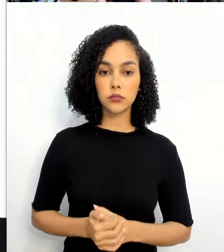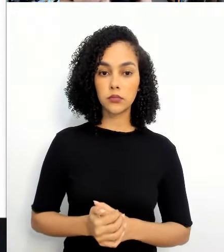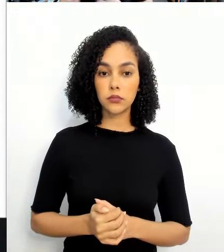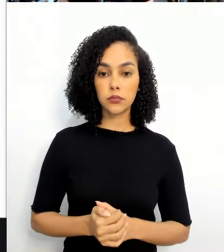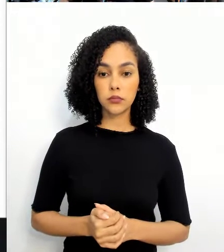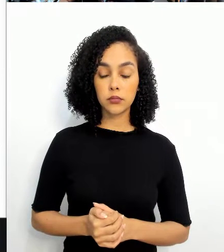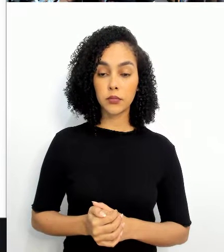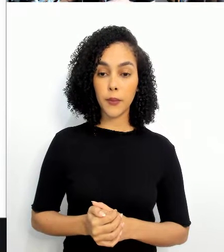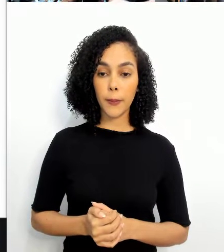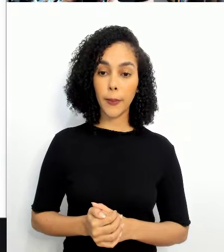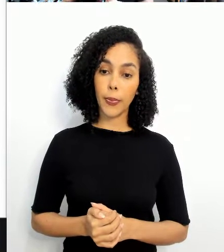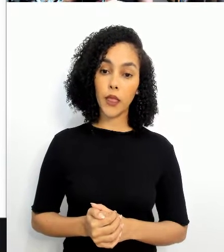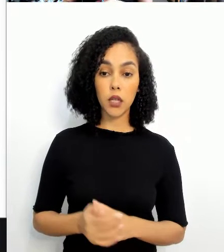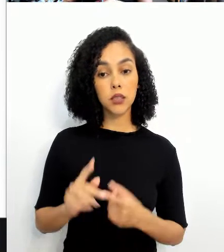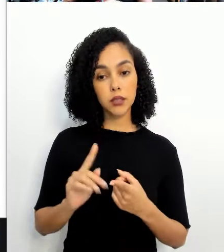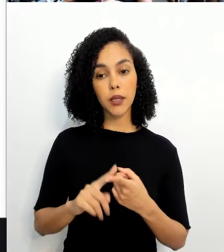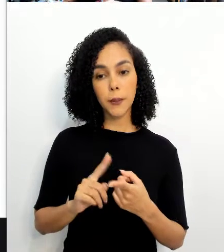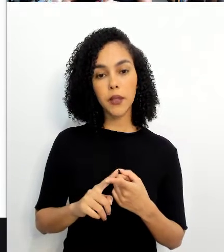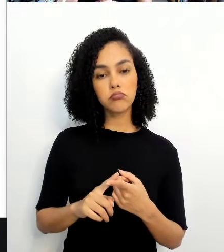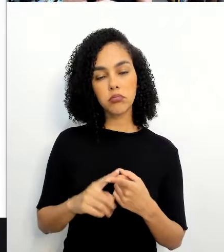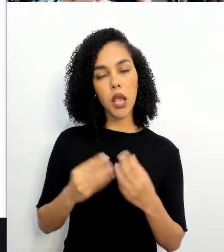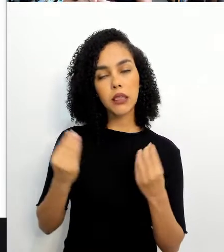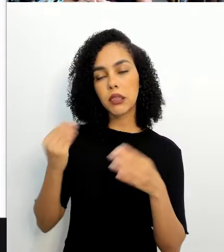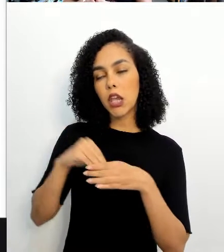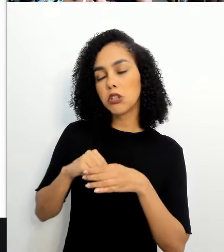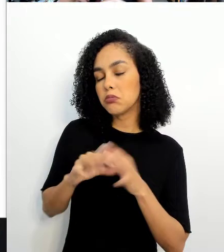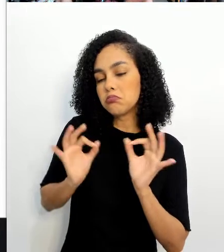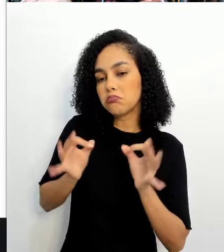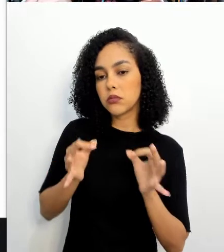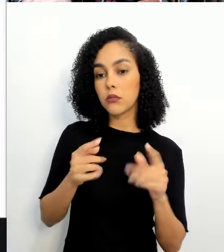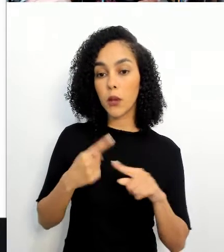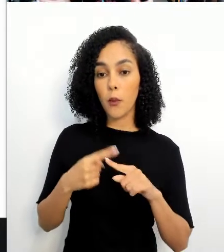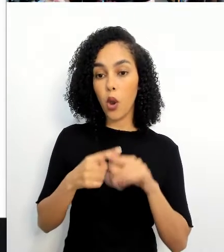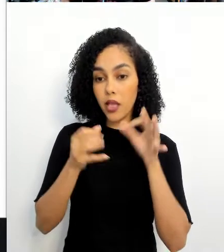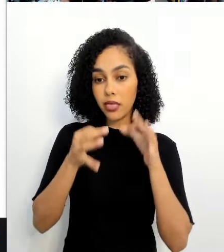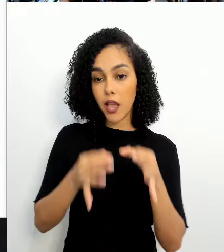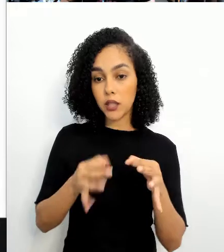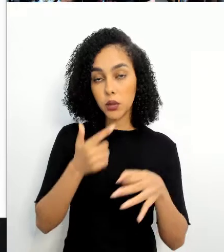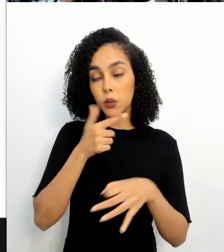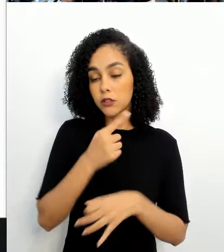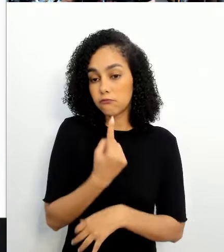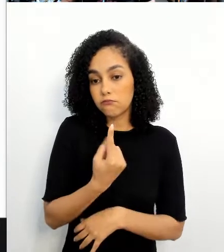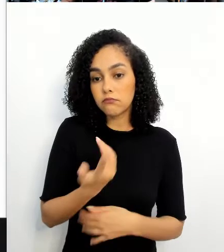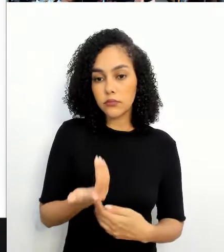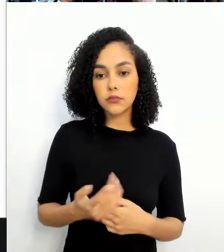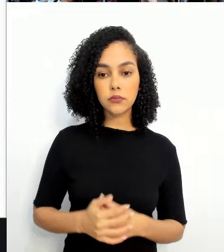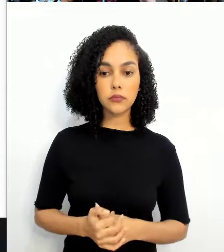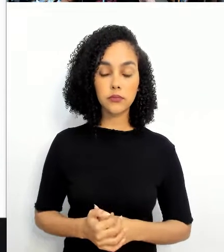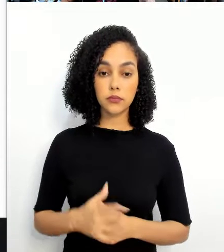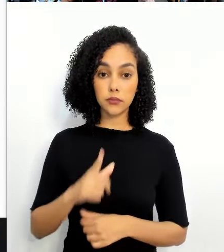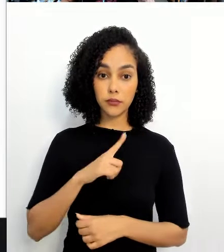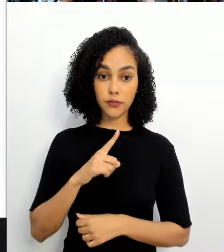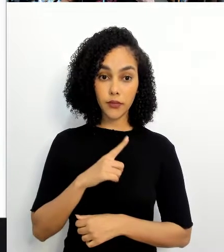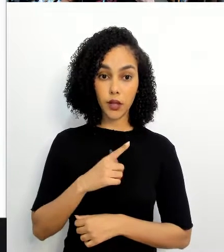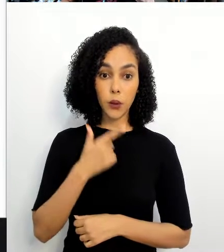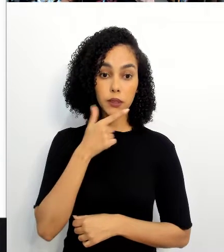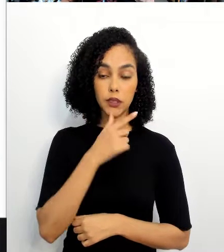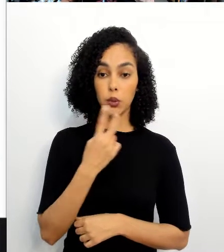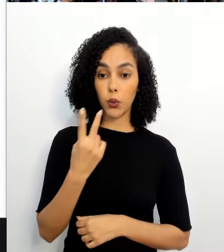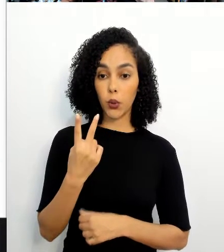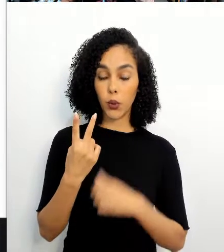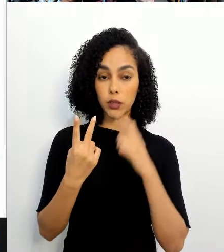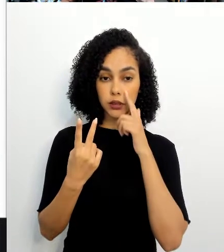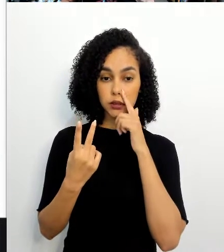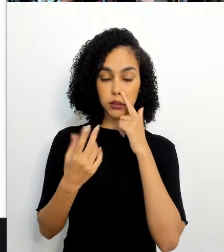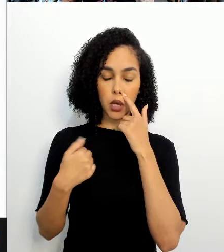os 3. Também está dentro do caso, porque acertou pelo menos um. E aí tem os casos com 2 acertos, onde